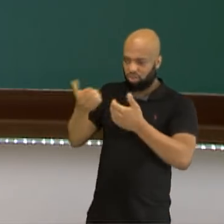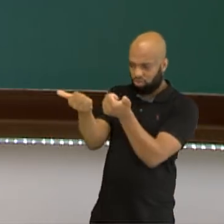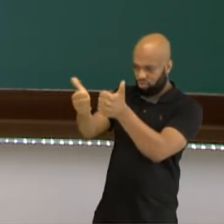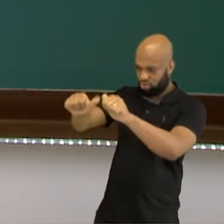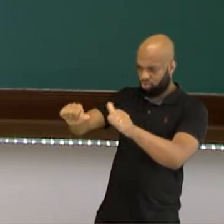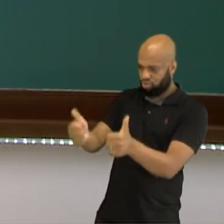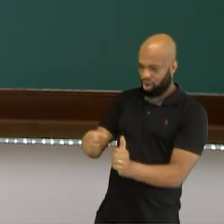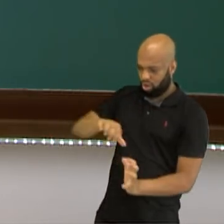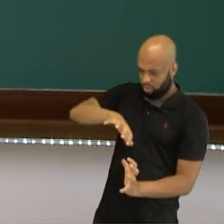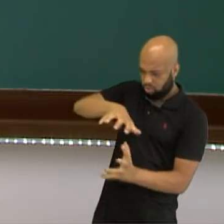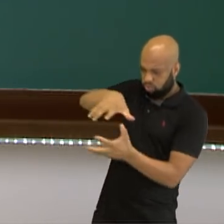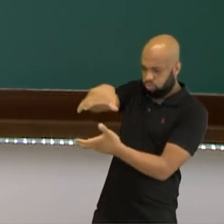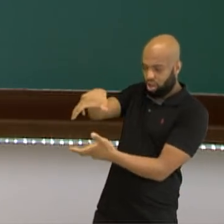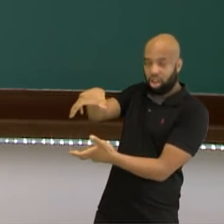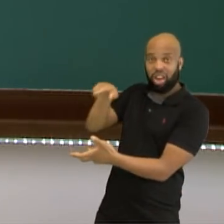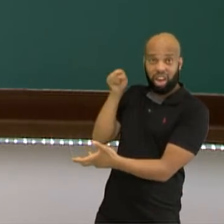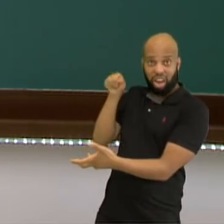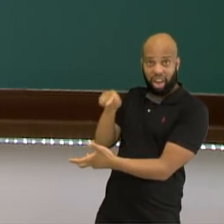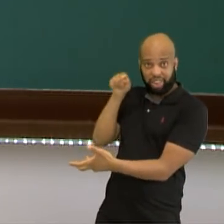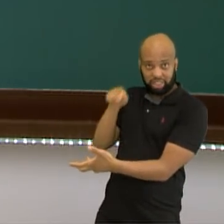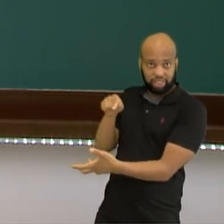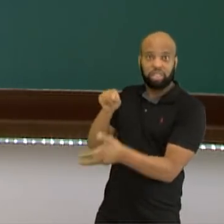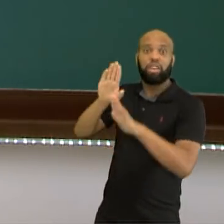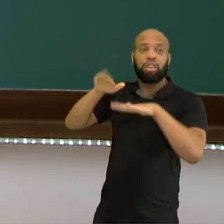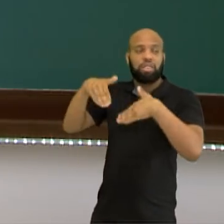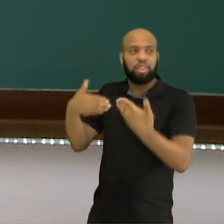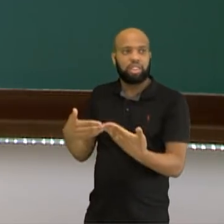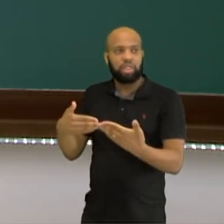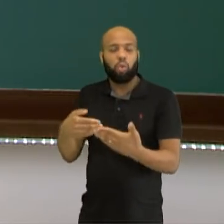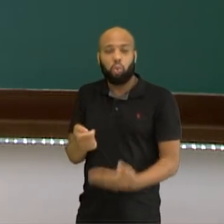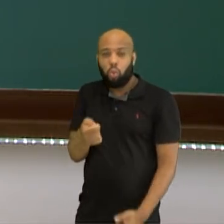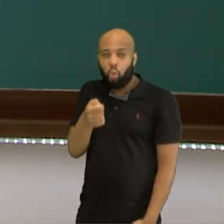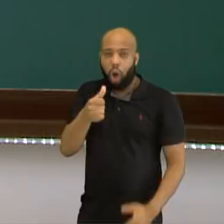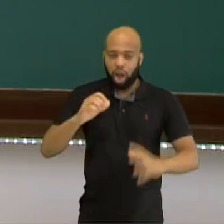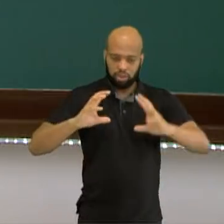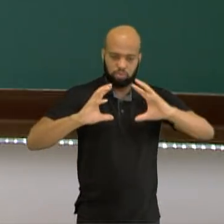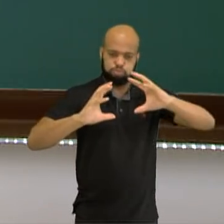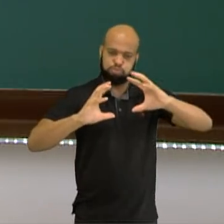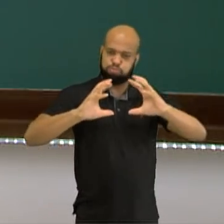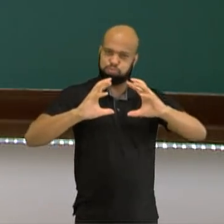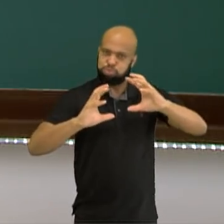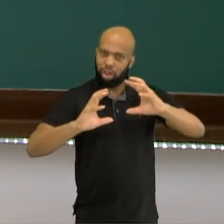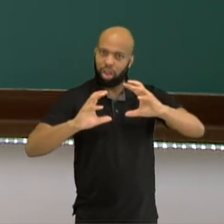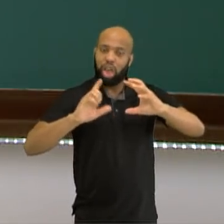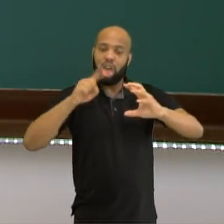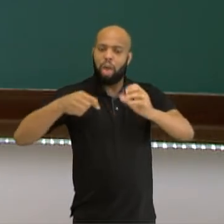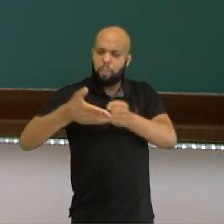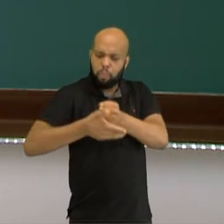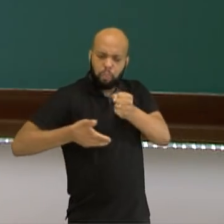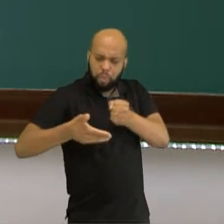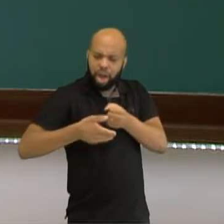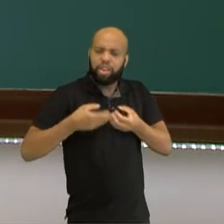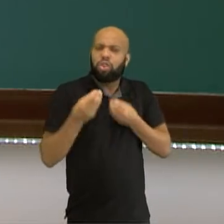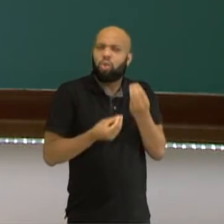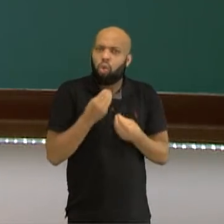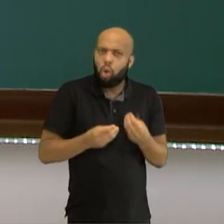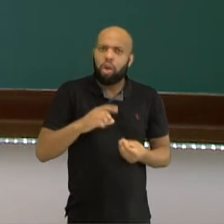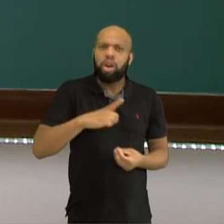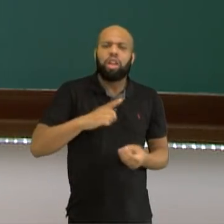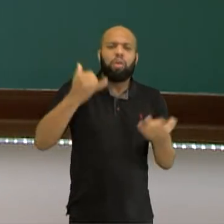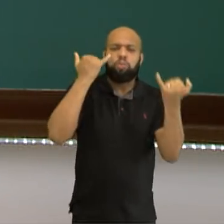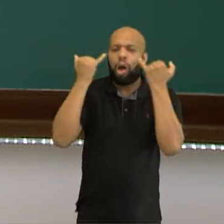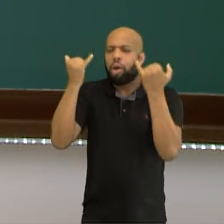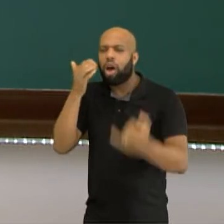nosso planeta é tal, ou seja, ele é quase esférico, é baseado em muitas informações que